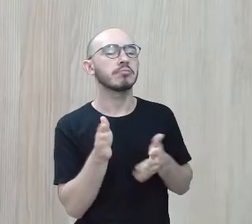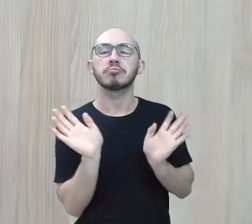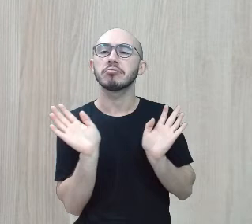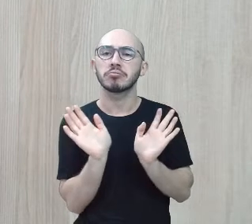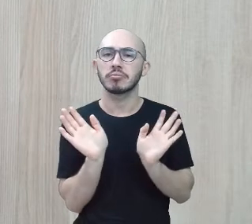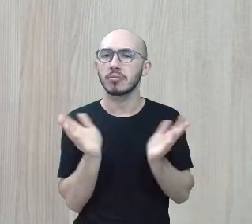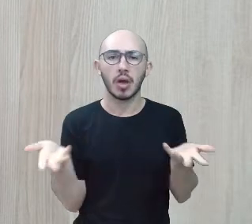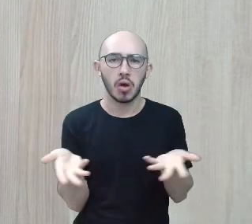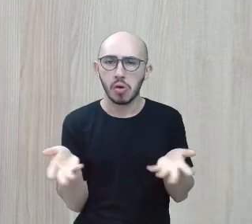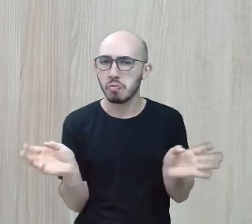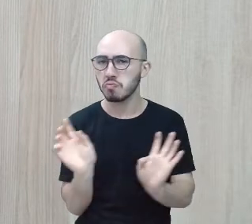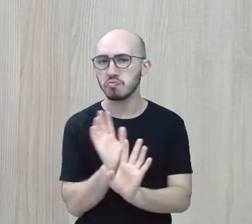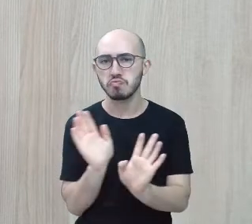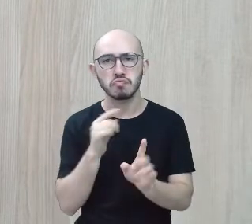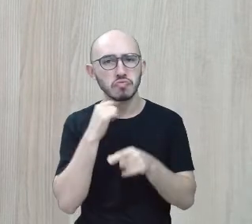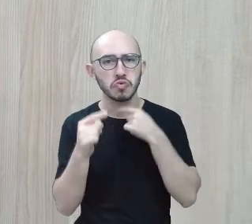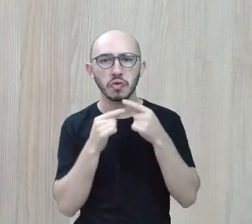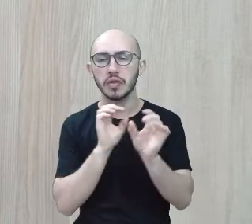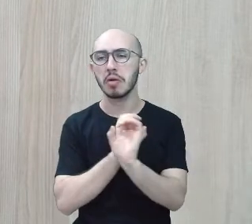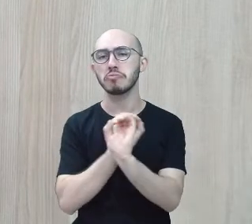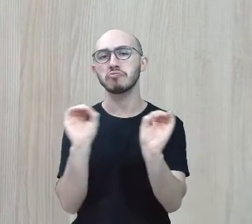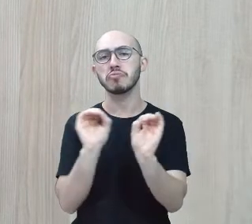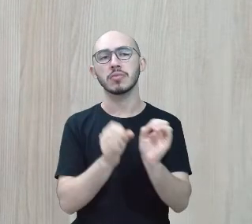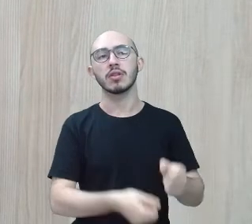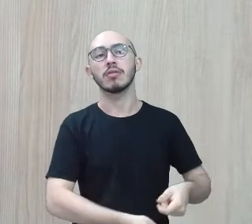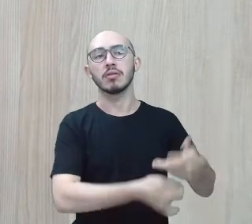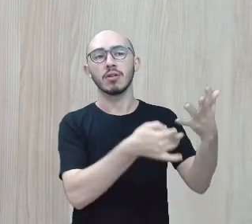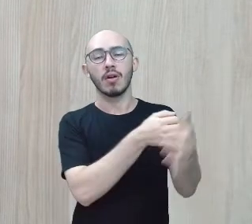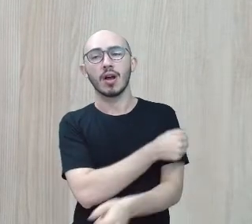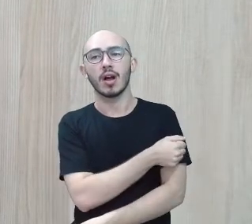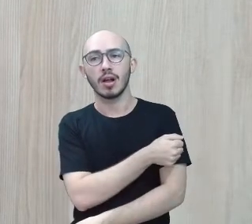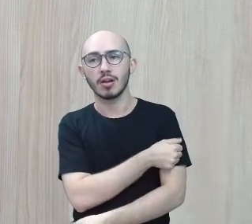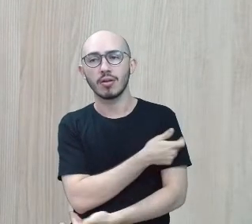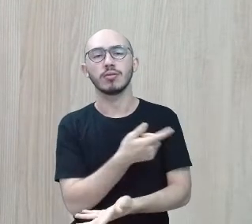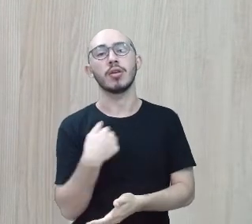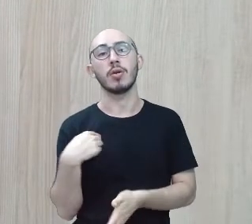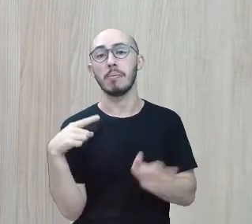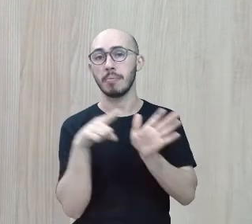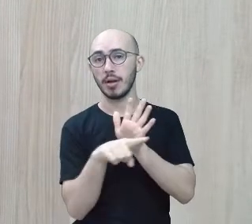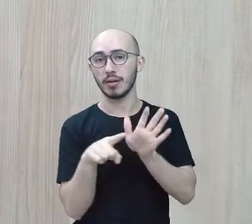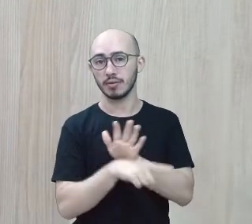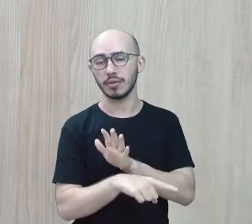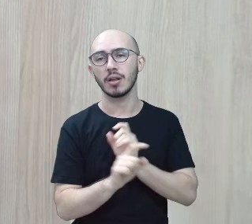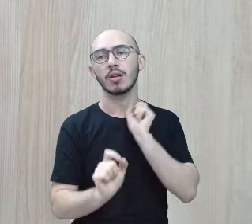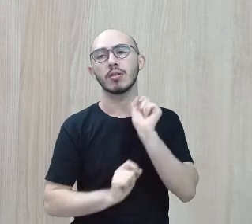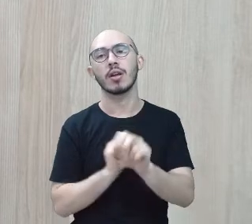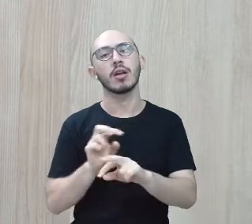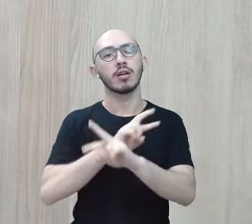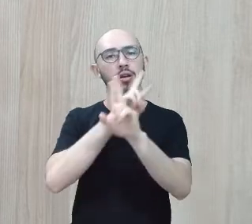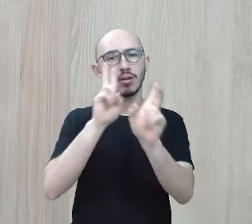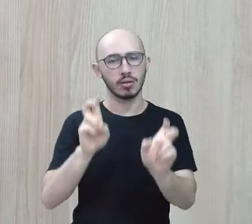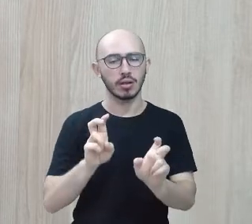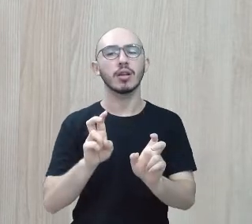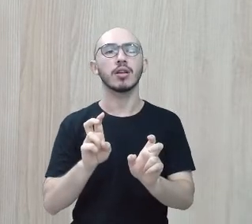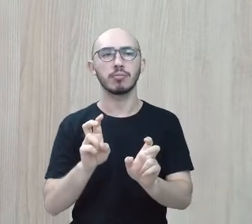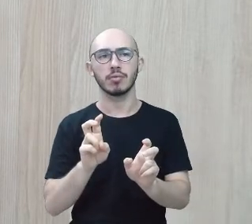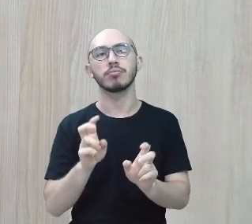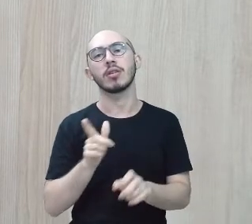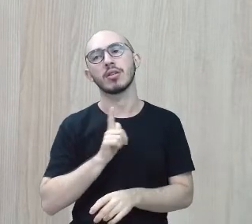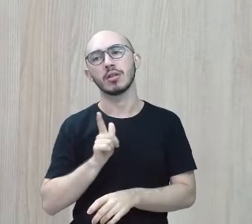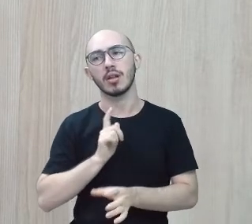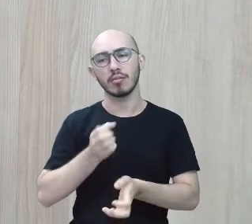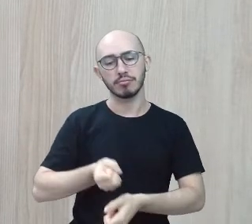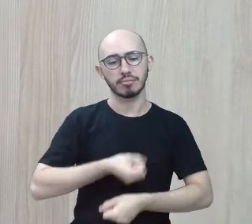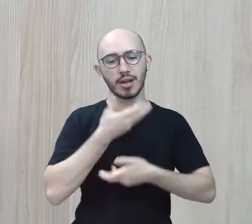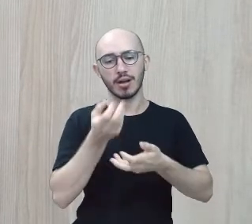por enquanto, dúvidas não. Eles estavam falando sobre... eu perguntei a eles, porque você estava falando sobre a temática, né, que acomete Sim.